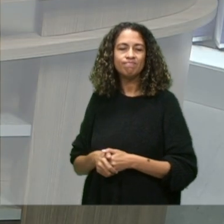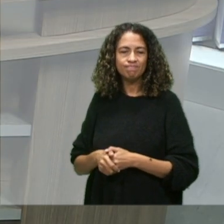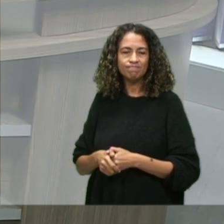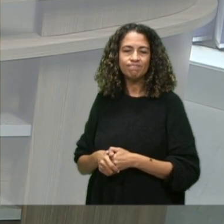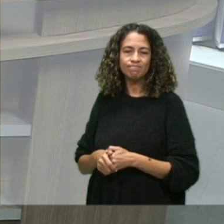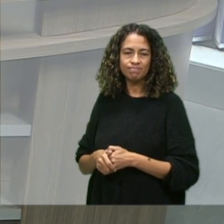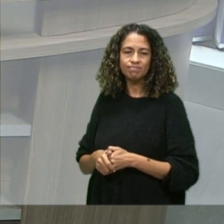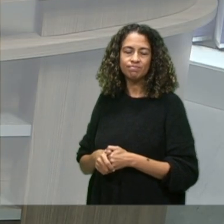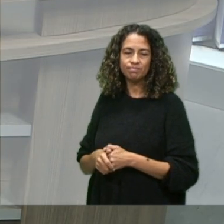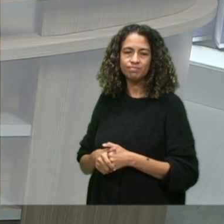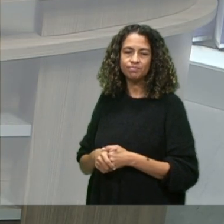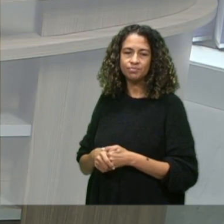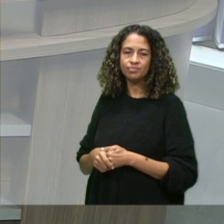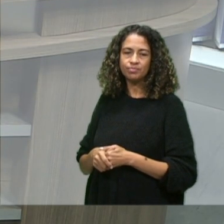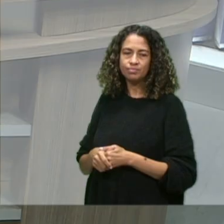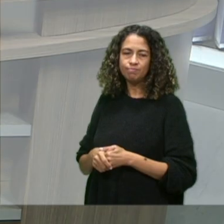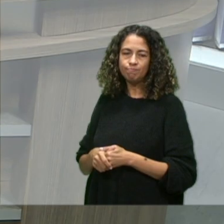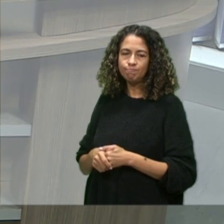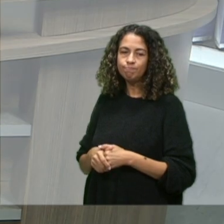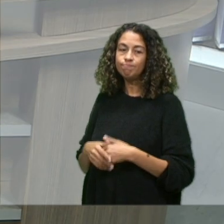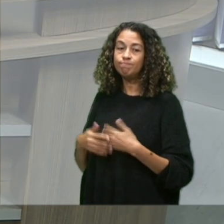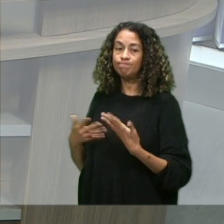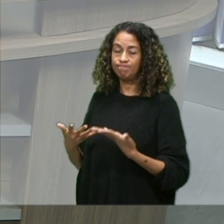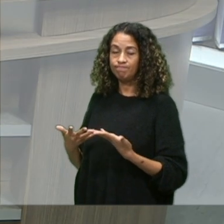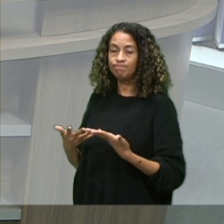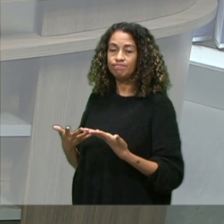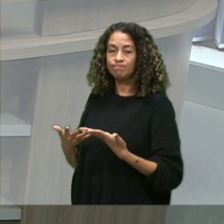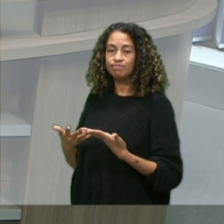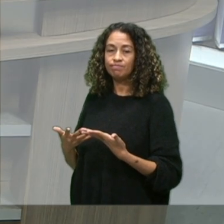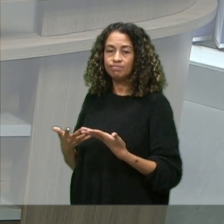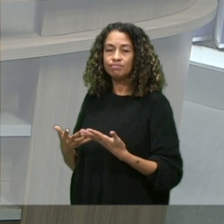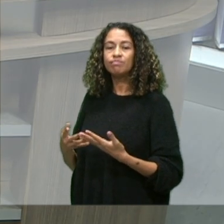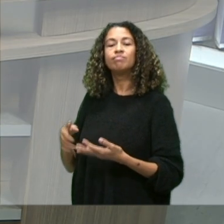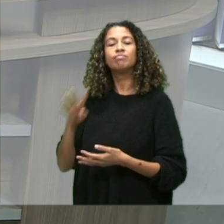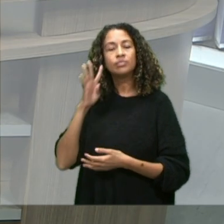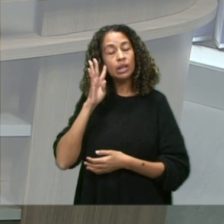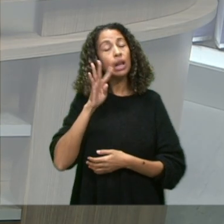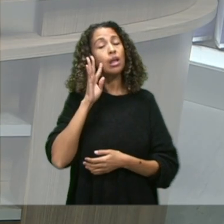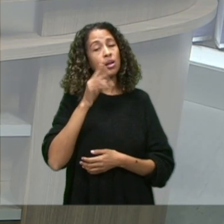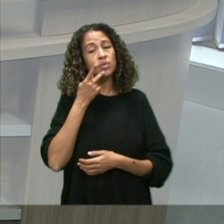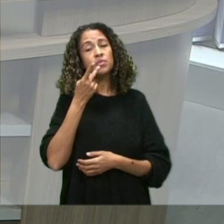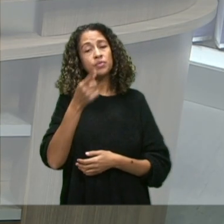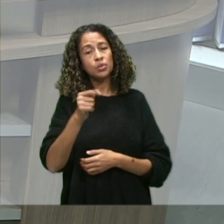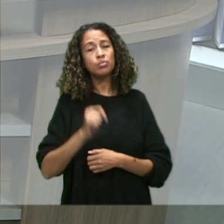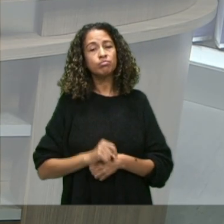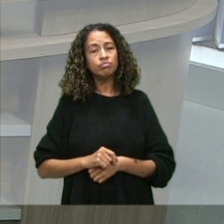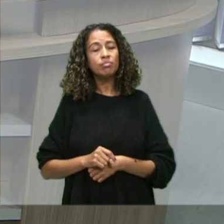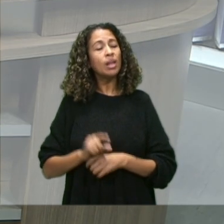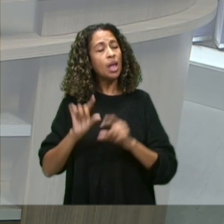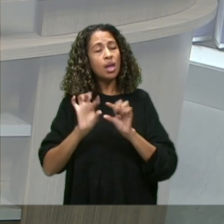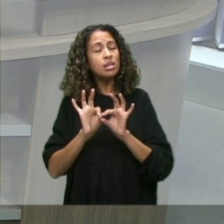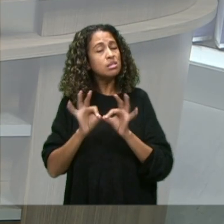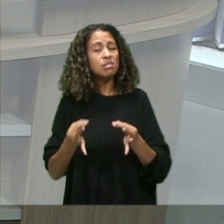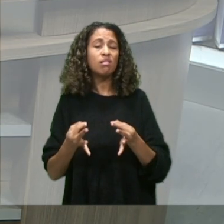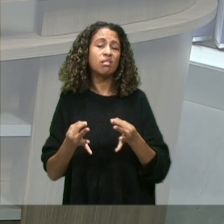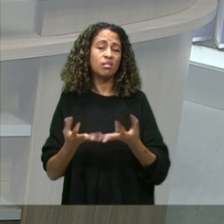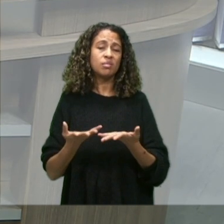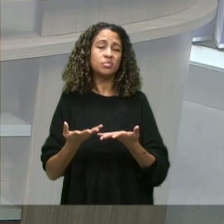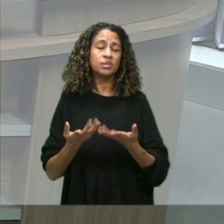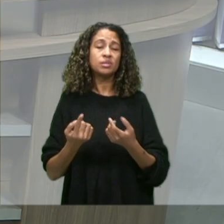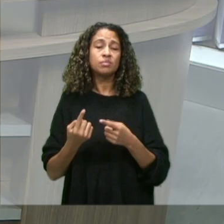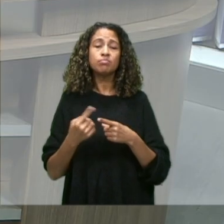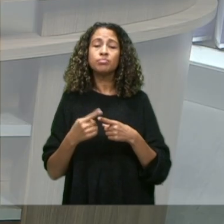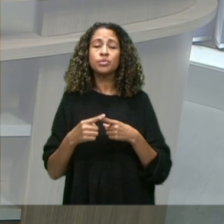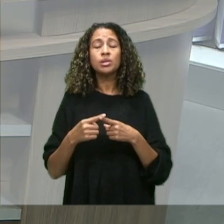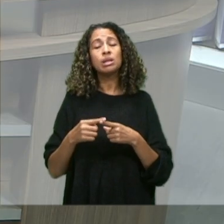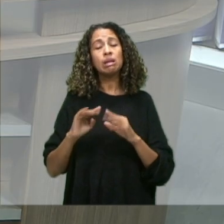E, assim, agora a gente... Isso é legal, isso que você falou. Acho que é pouco, né? Pouco. O que eu observo muito